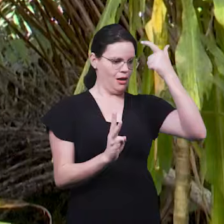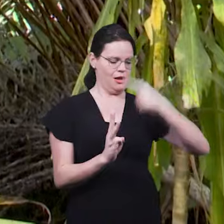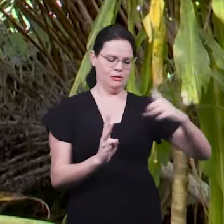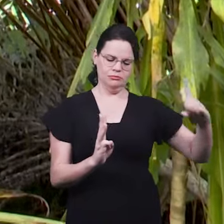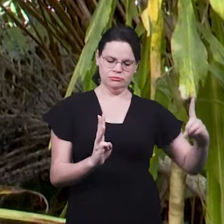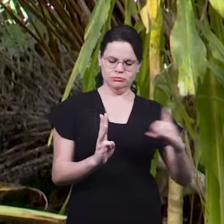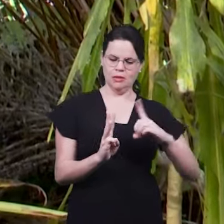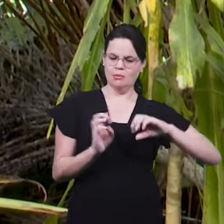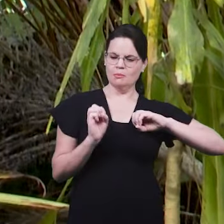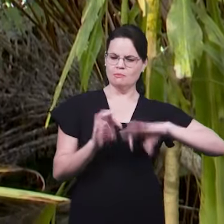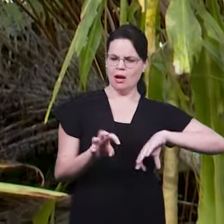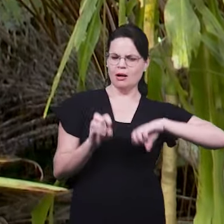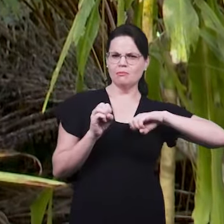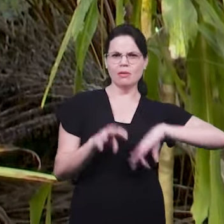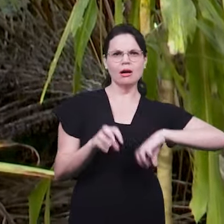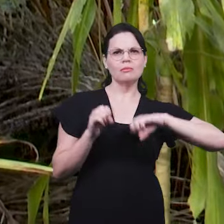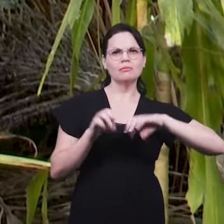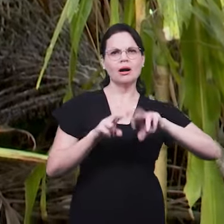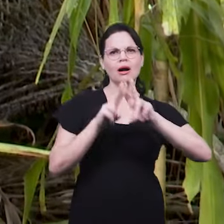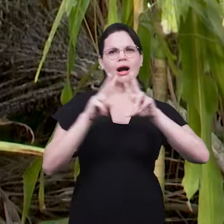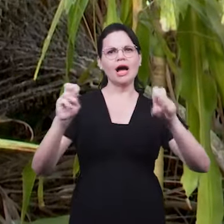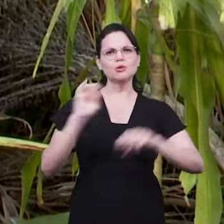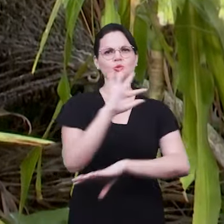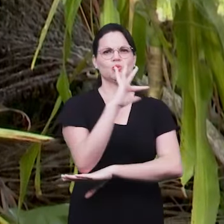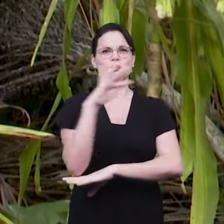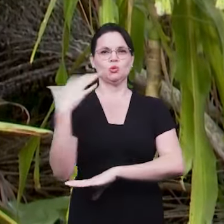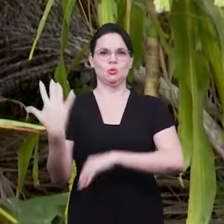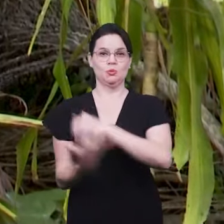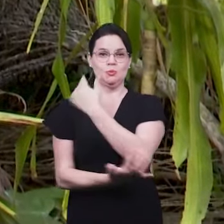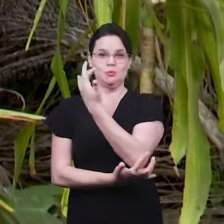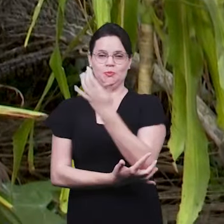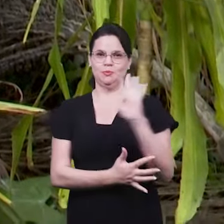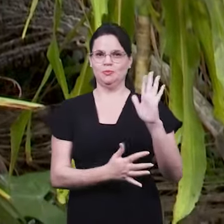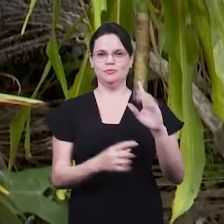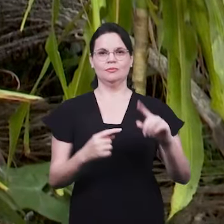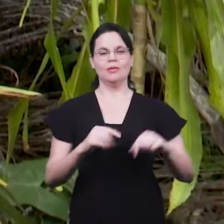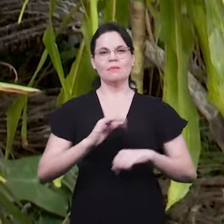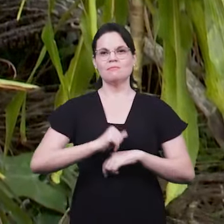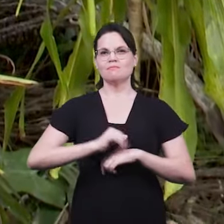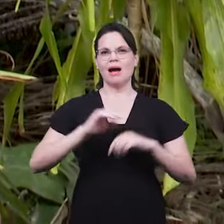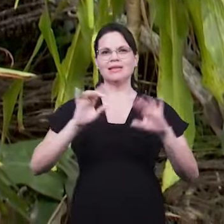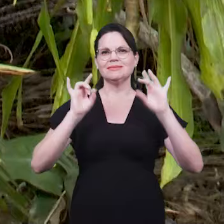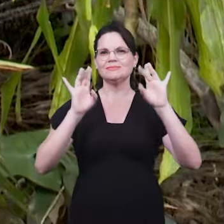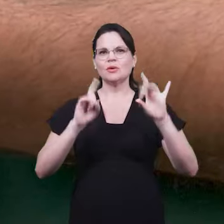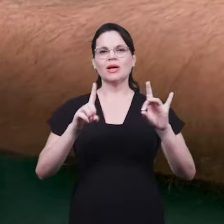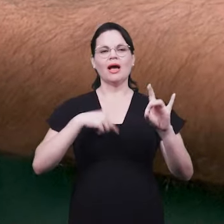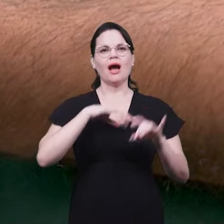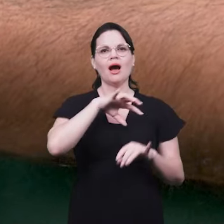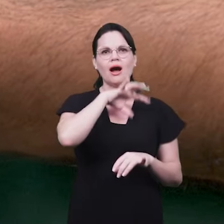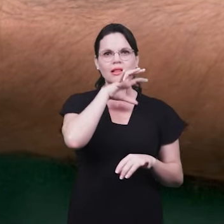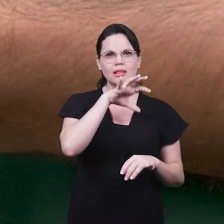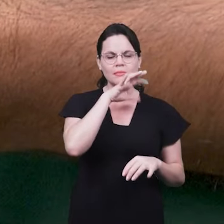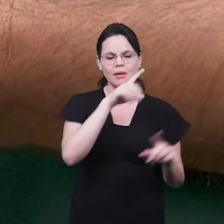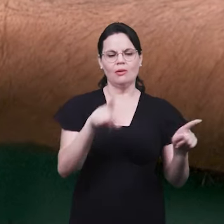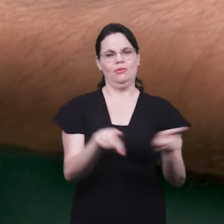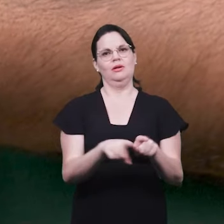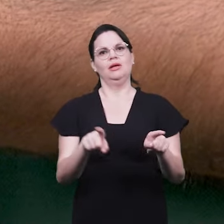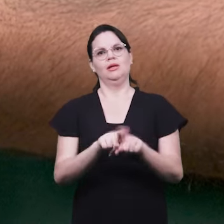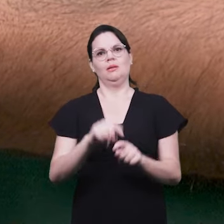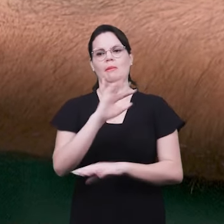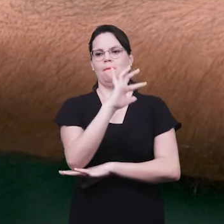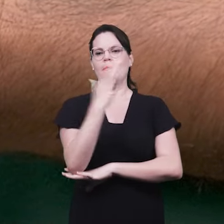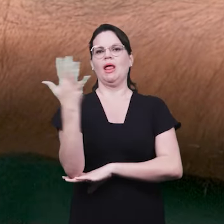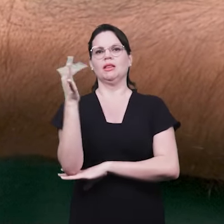explico sobre o meio ambiente, especificamente fauna e flora e os recursos naturais.